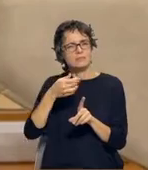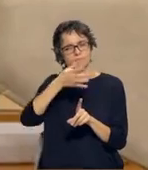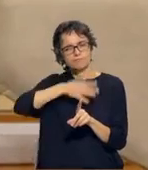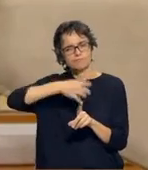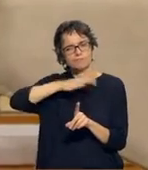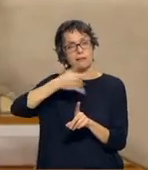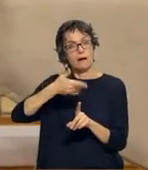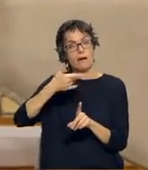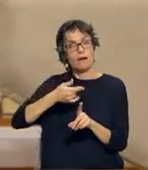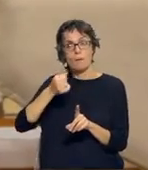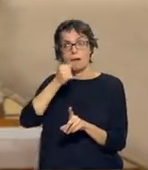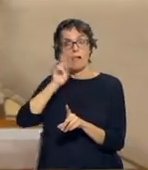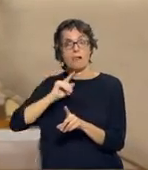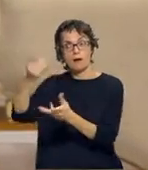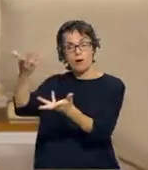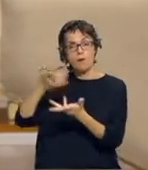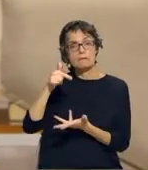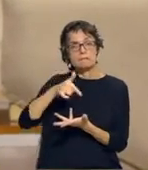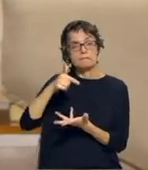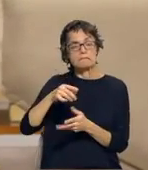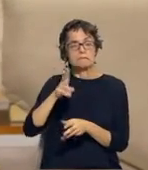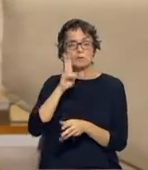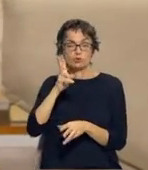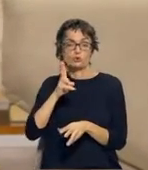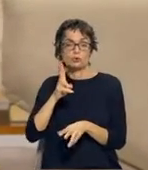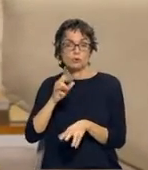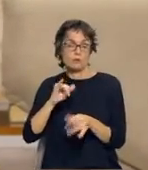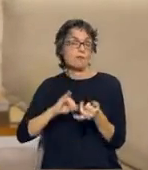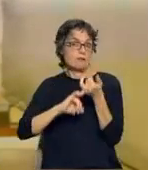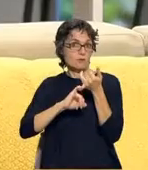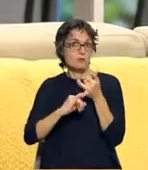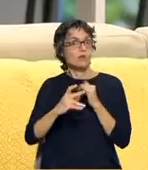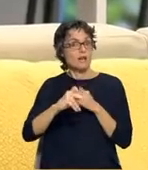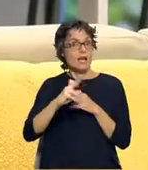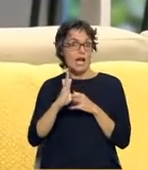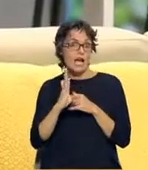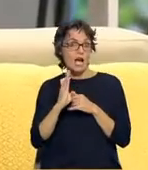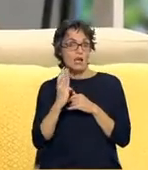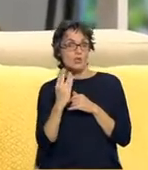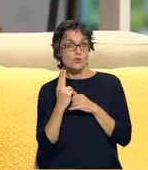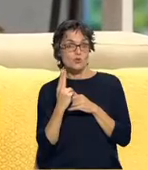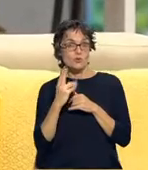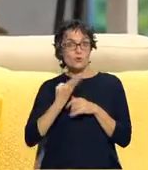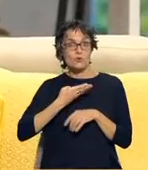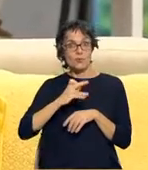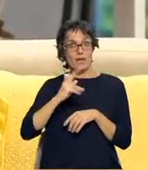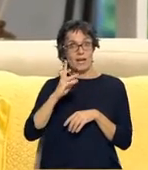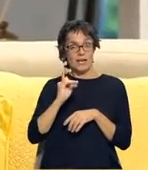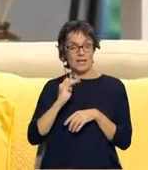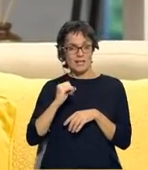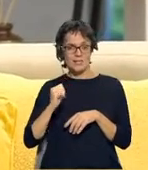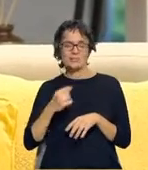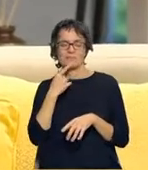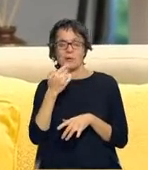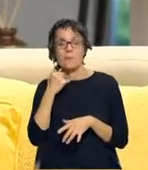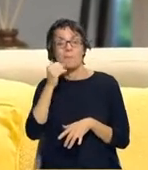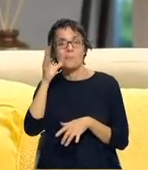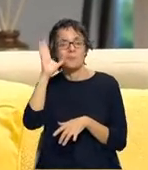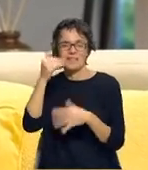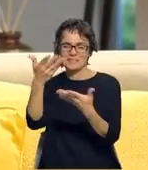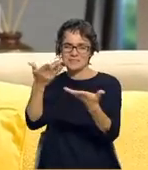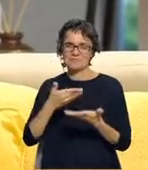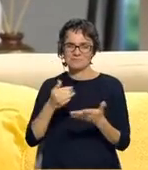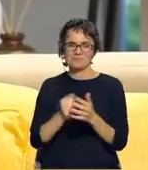convidada, Rosa Mendes, que é diretora da Associação Ajudaris. Um grande aplauso para ela e boa tarde, Rosa. Bem-vinda à nossa tarde.